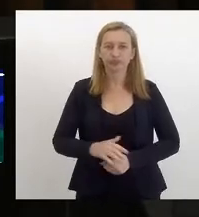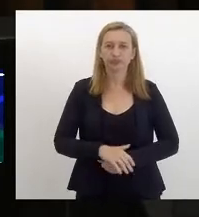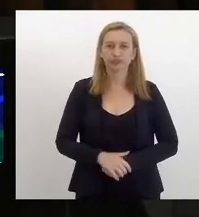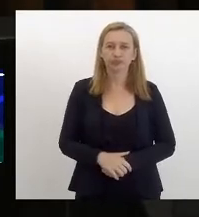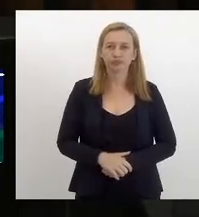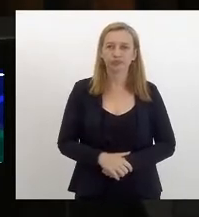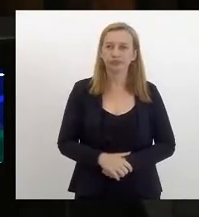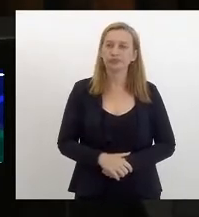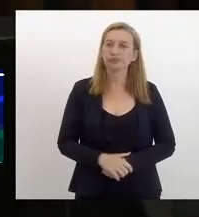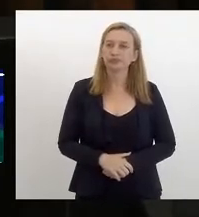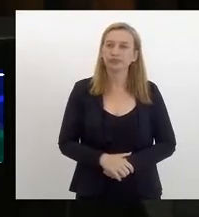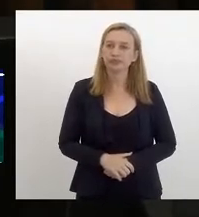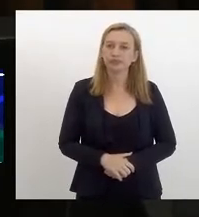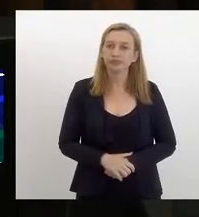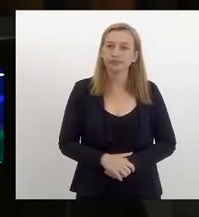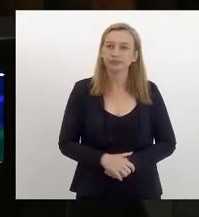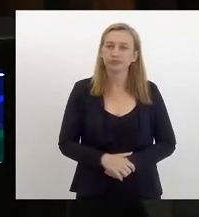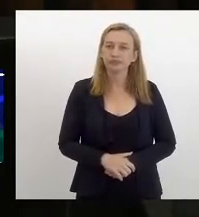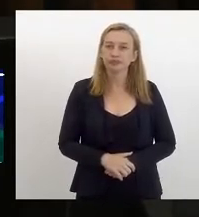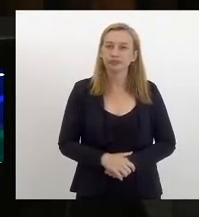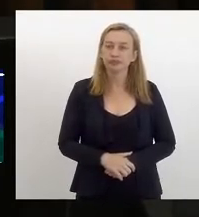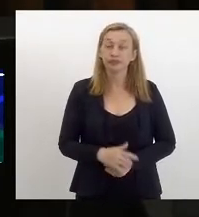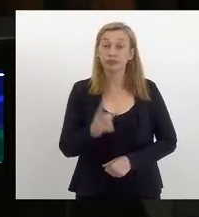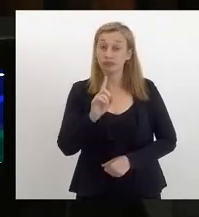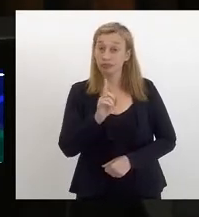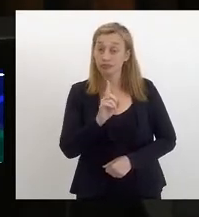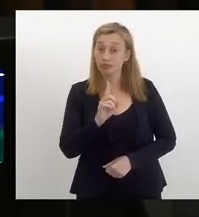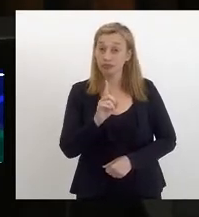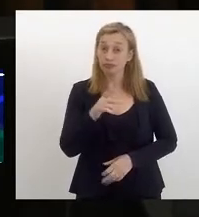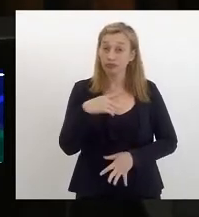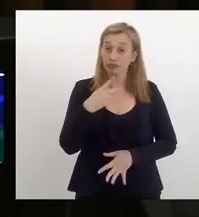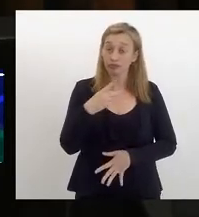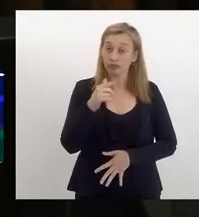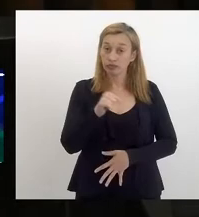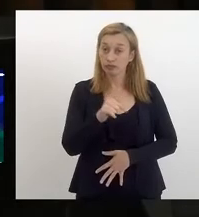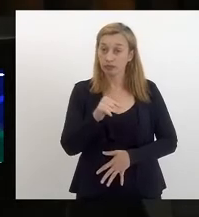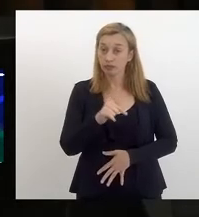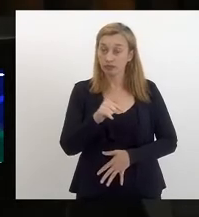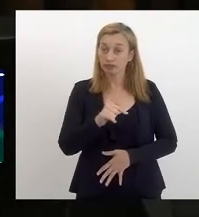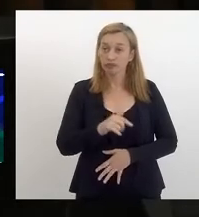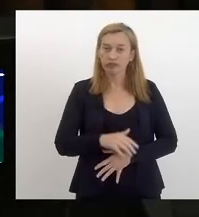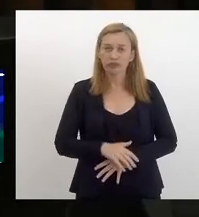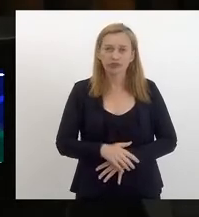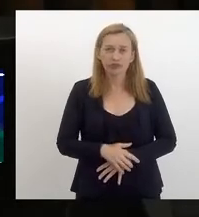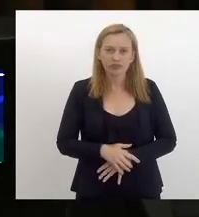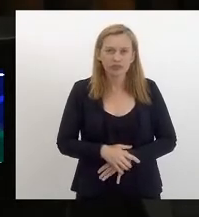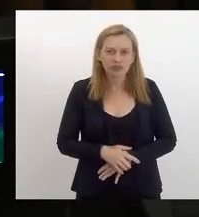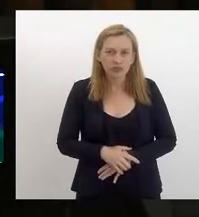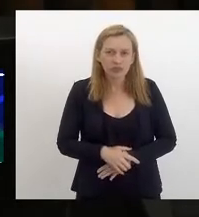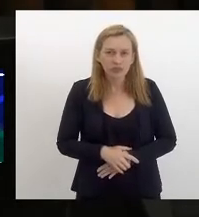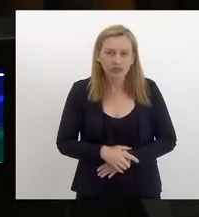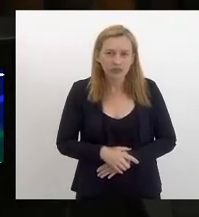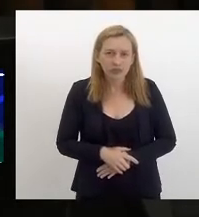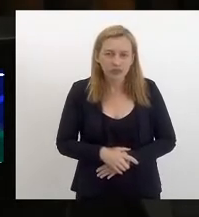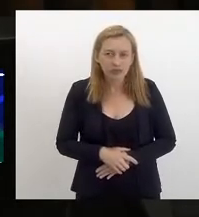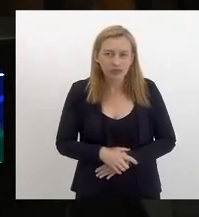e não comentar pelo menos aqui e a madrugada